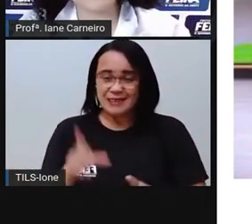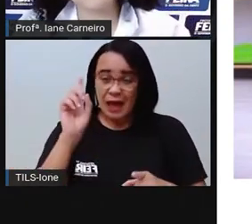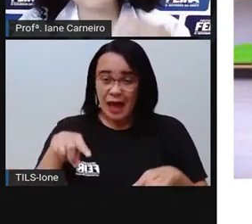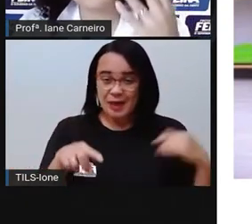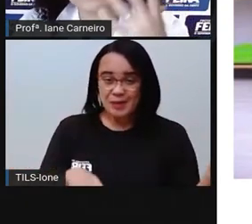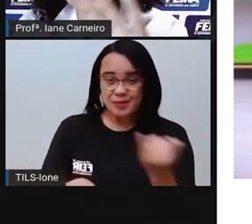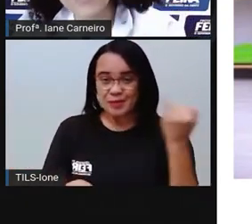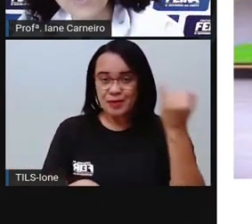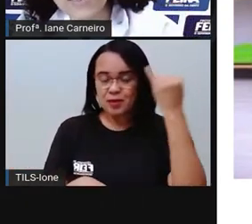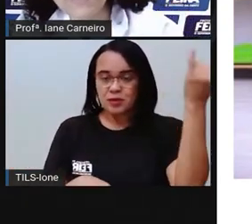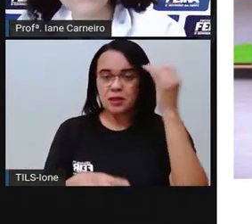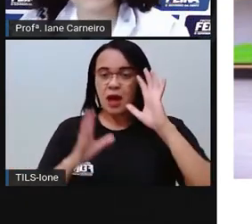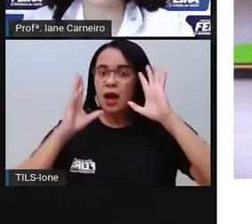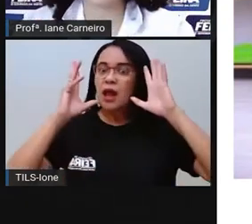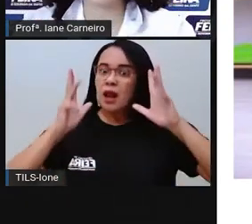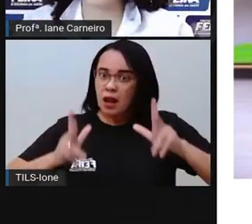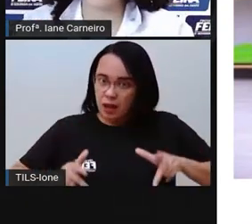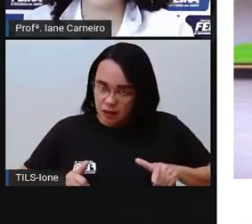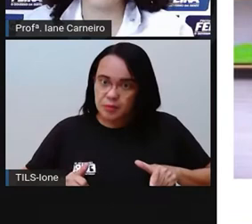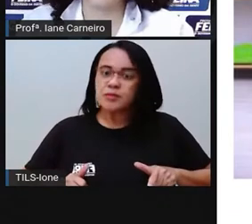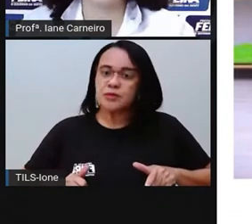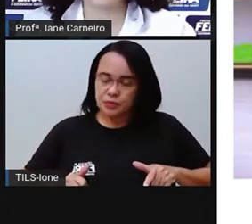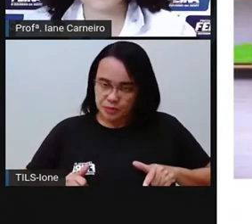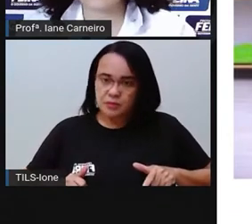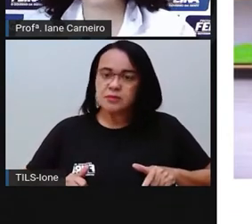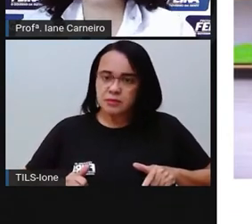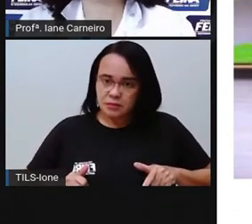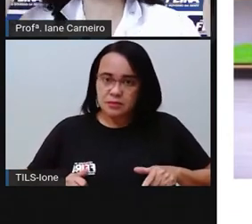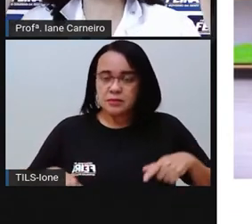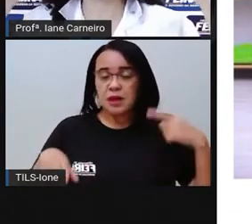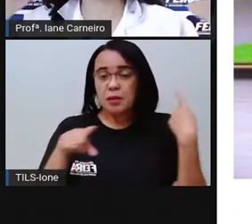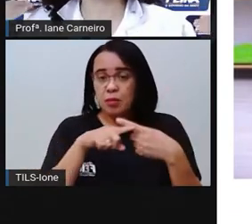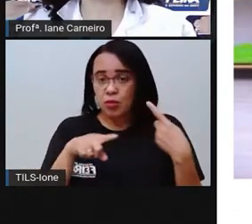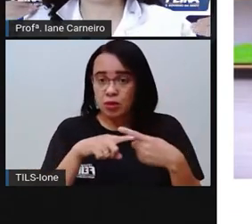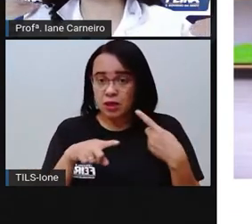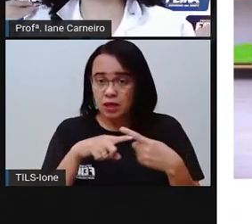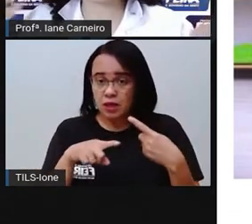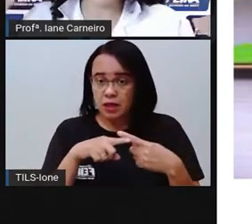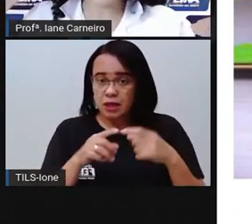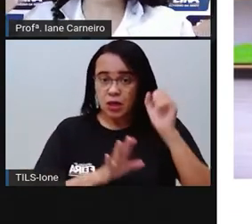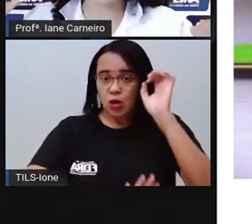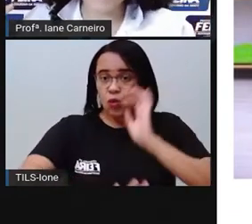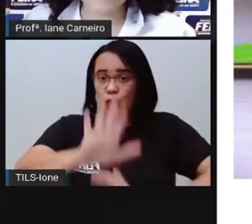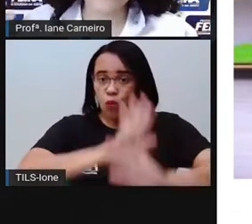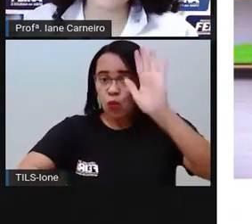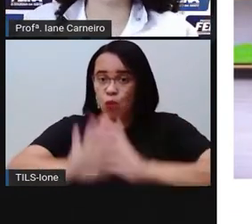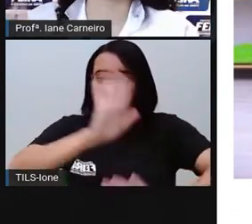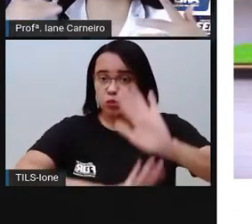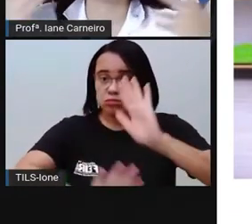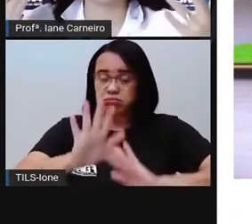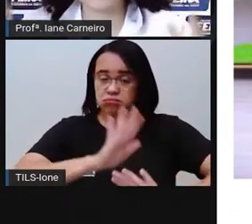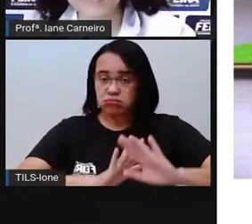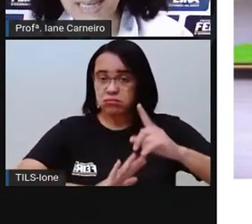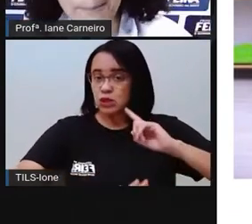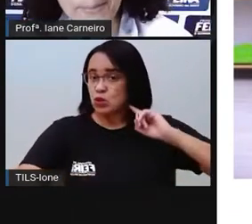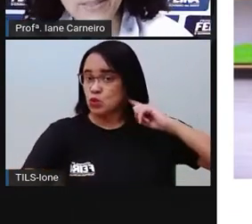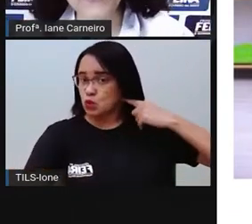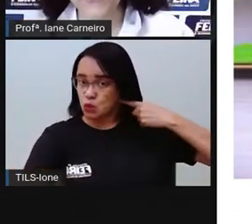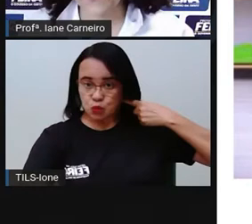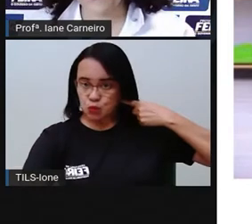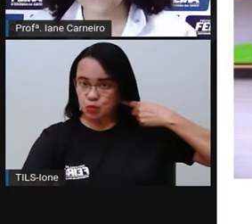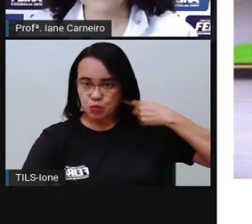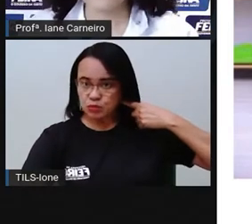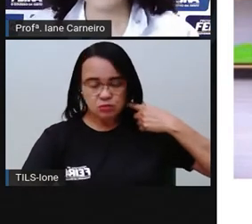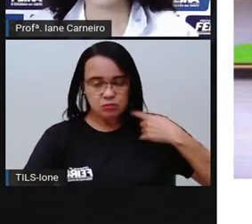deixar o banheiro sempre limpo, né? Para que você, né, acabe não trazendo sujeira do seu banheiro, né? Então o banheiro tem que estar